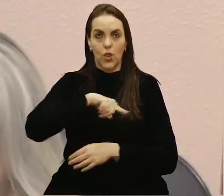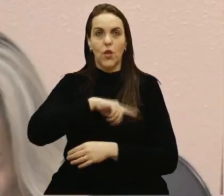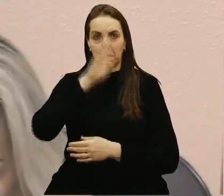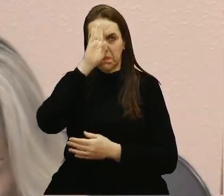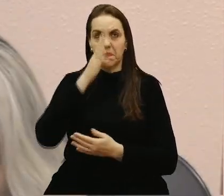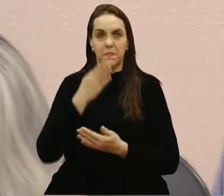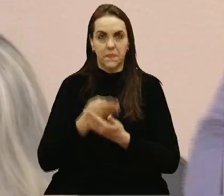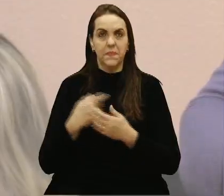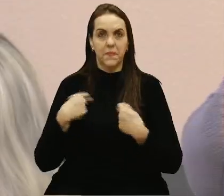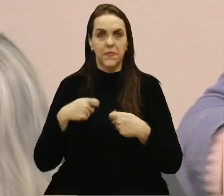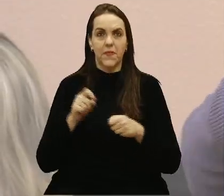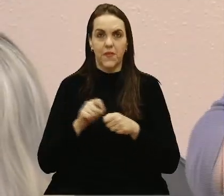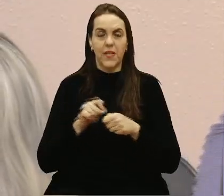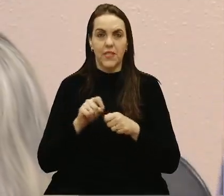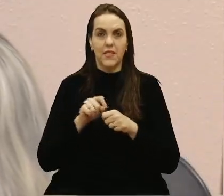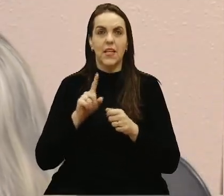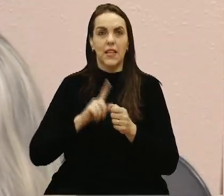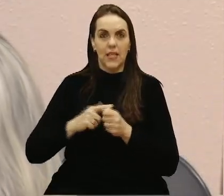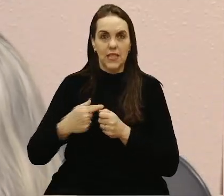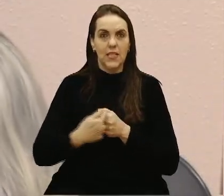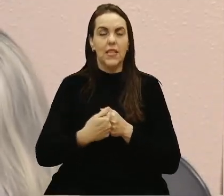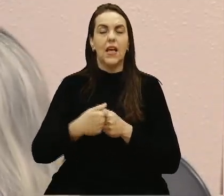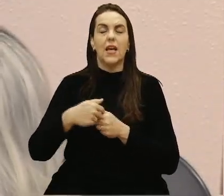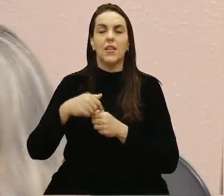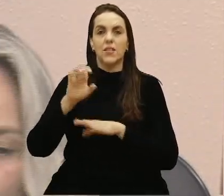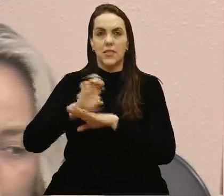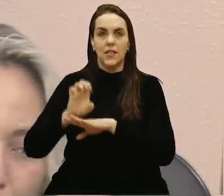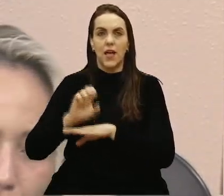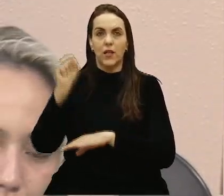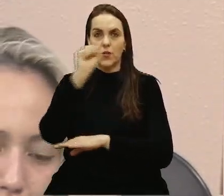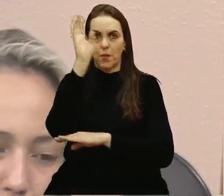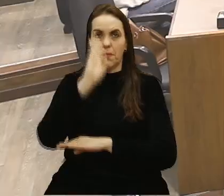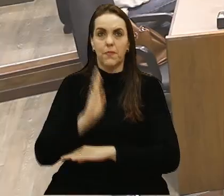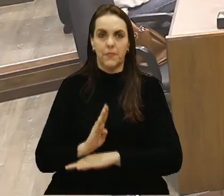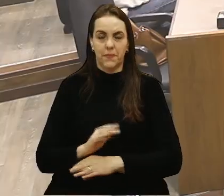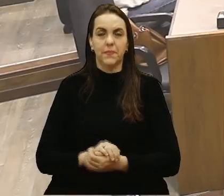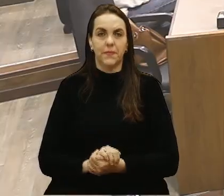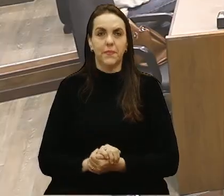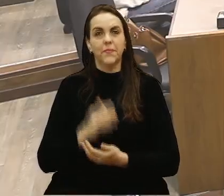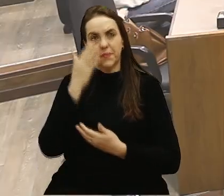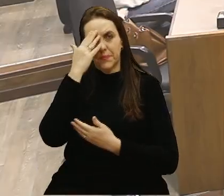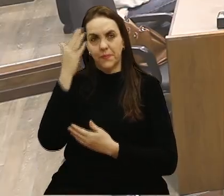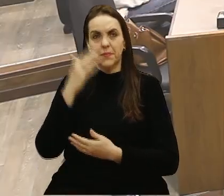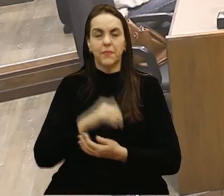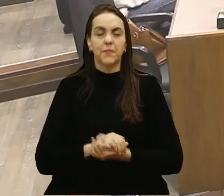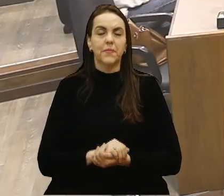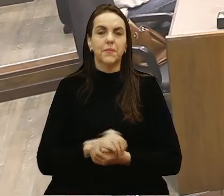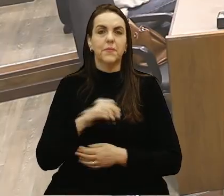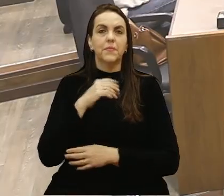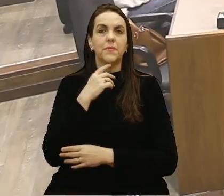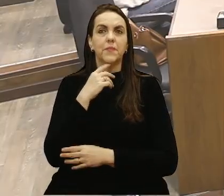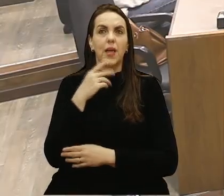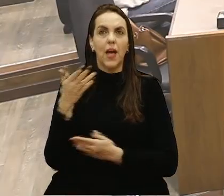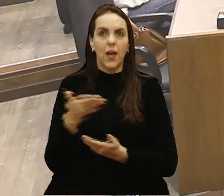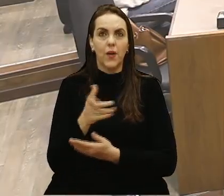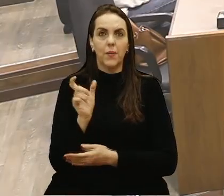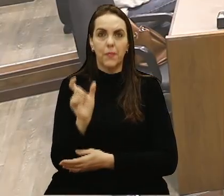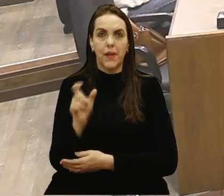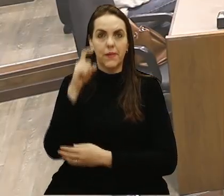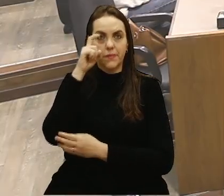faz em nosso município, em nosso estado e em nosso país. Seria isso, presidente. Obrigado. Obrigado, vereador Bortola. Com a palavra, vereador